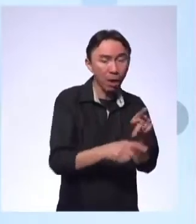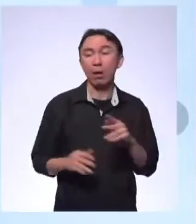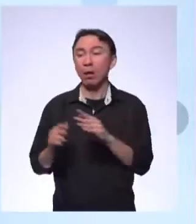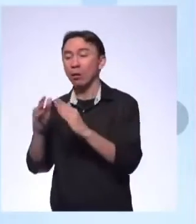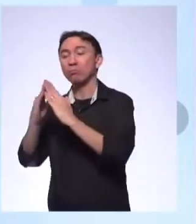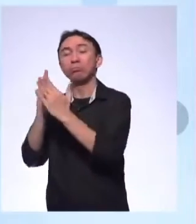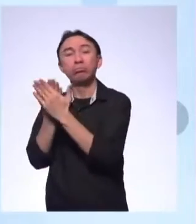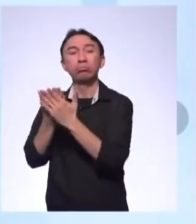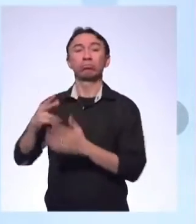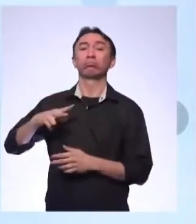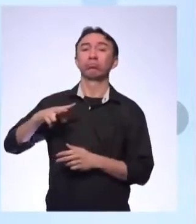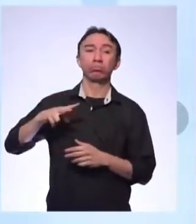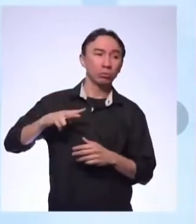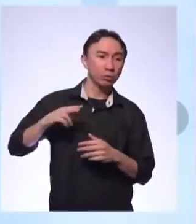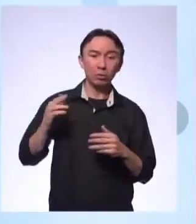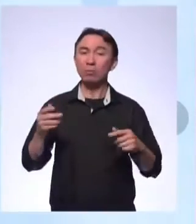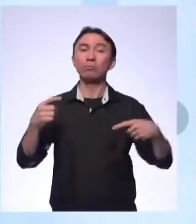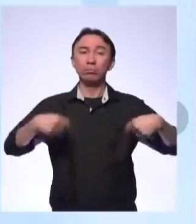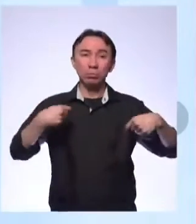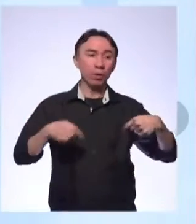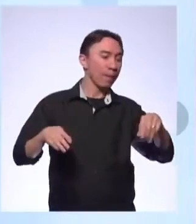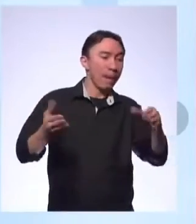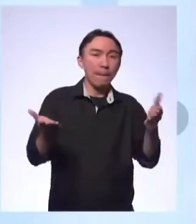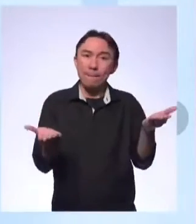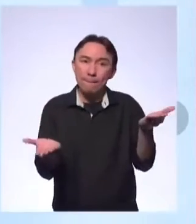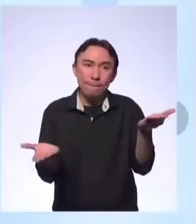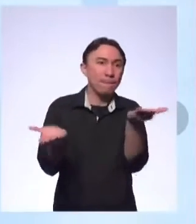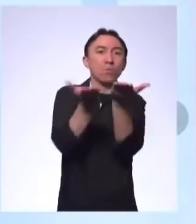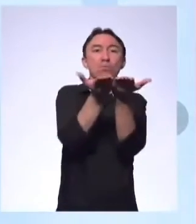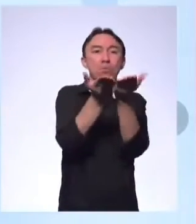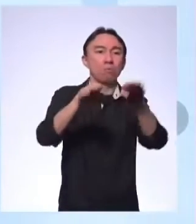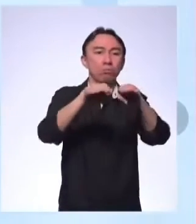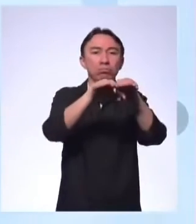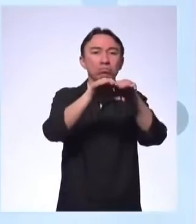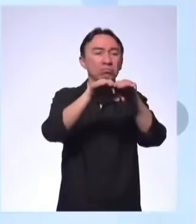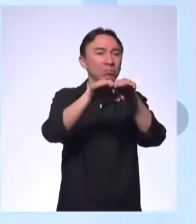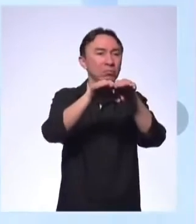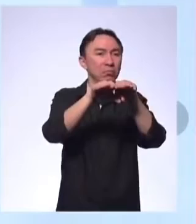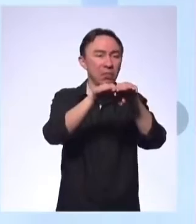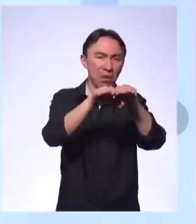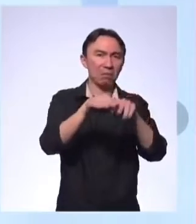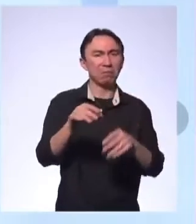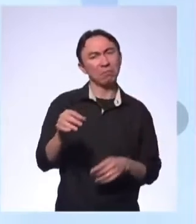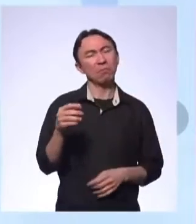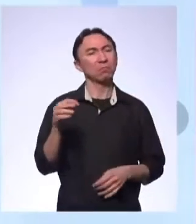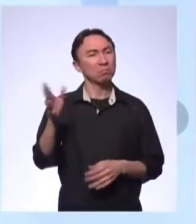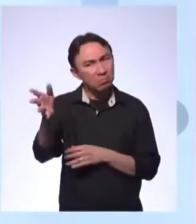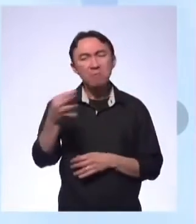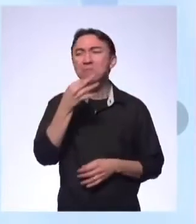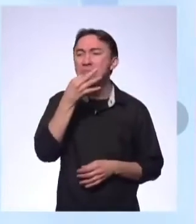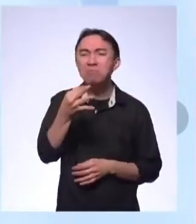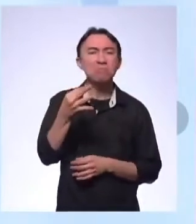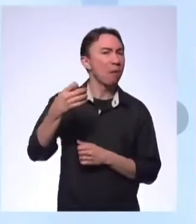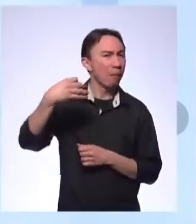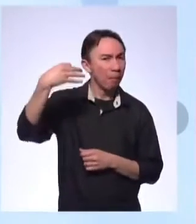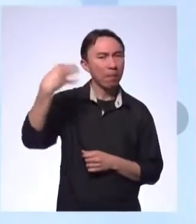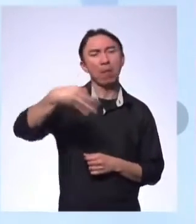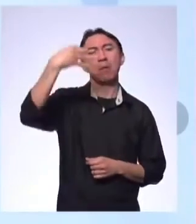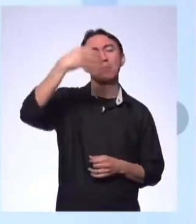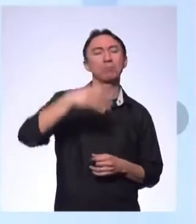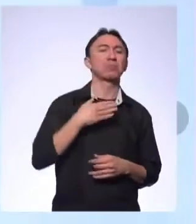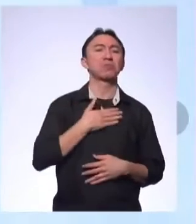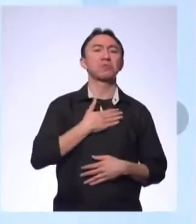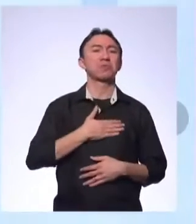a particular aí seria bem melhor que as costas professora muito legal gostei bastante só argumento muito